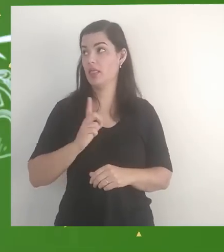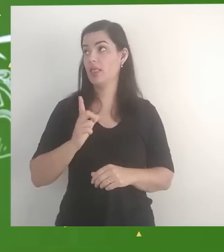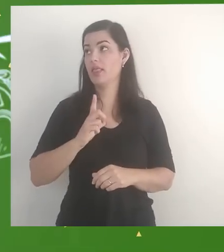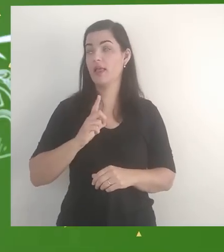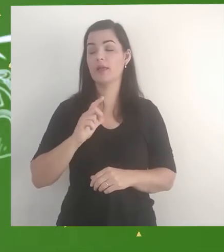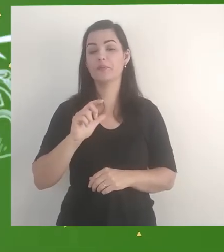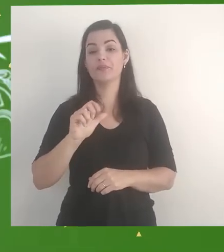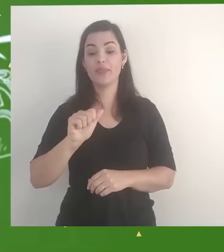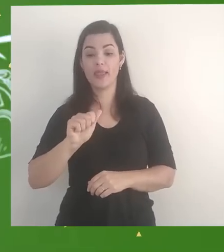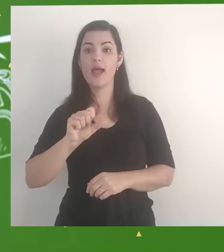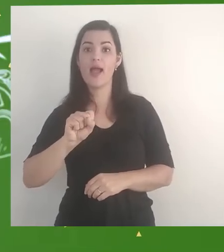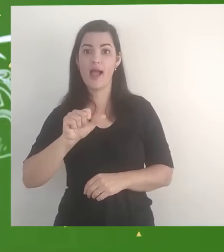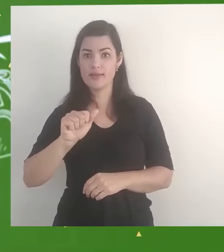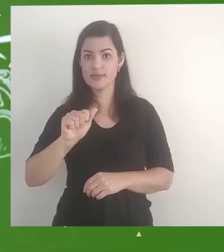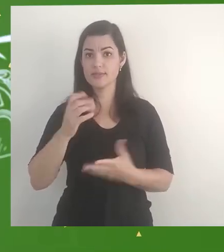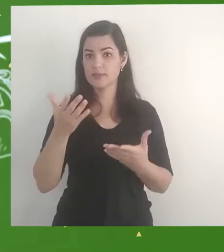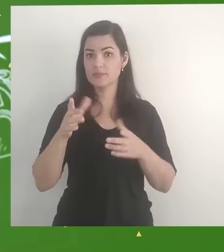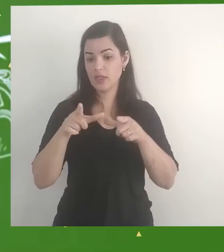Ele tem asa,